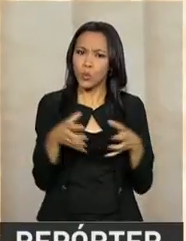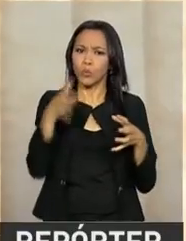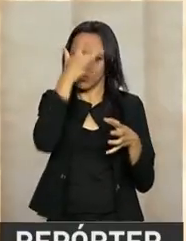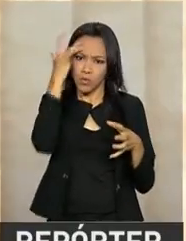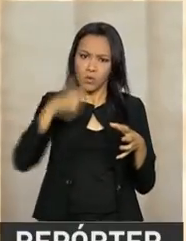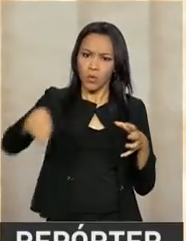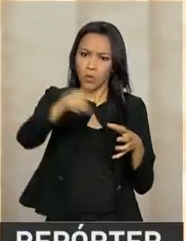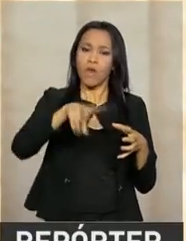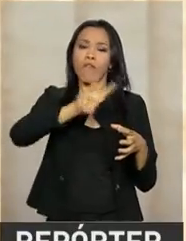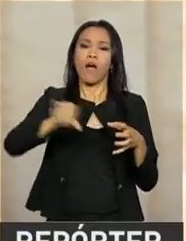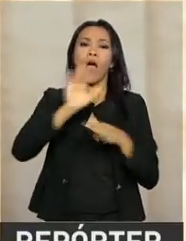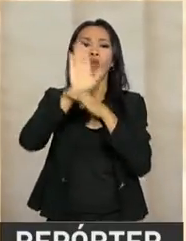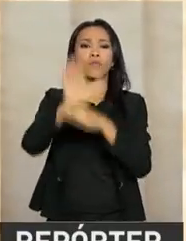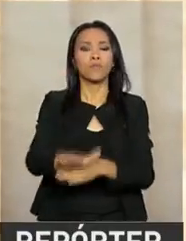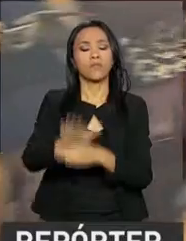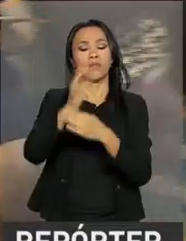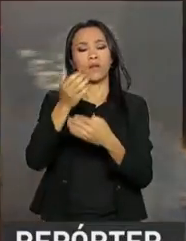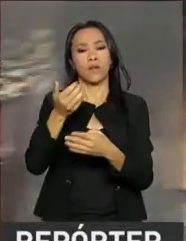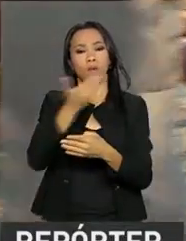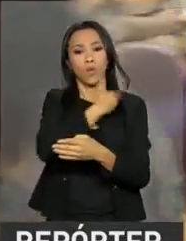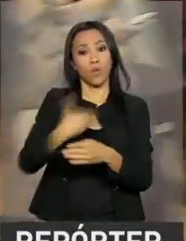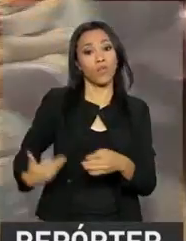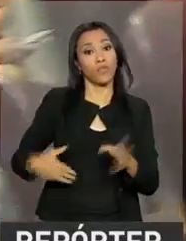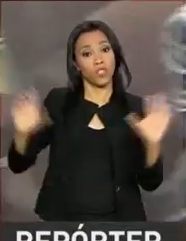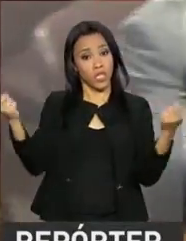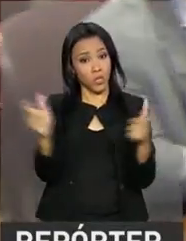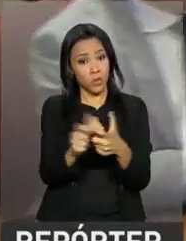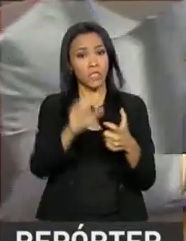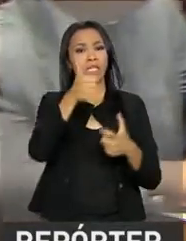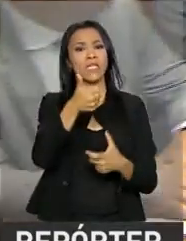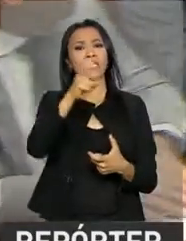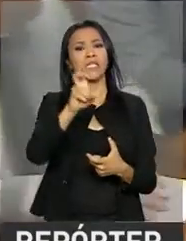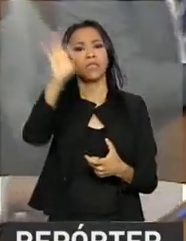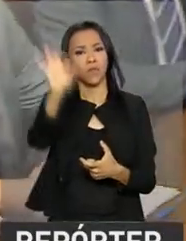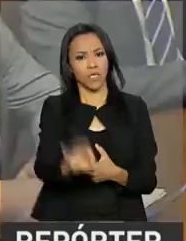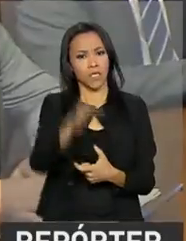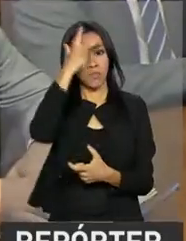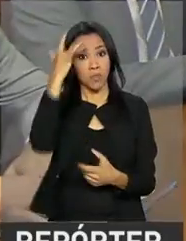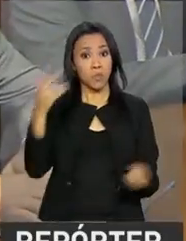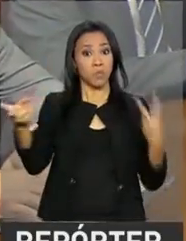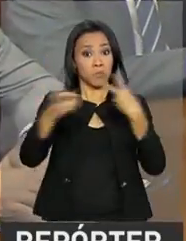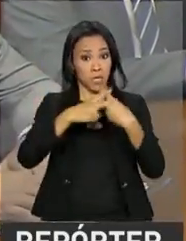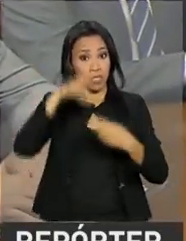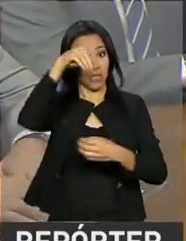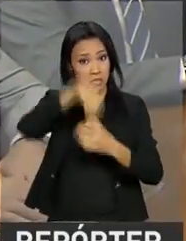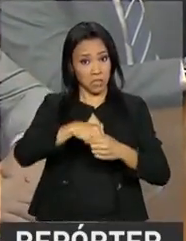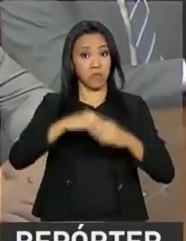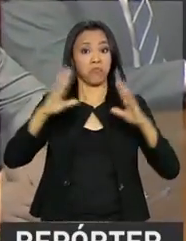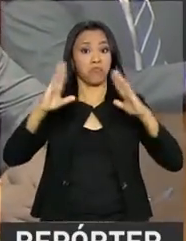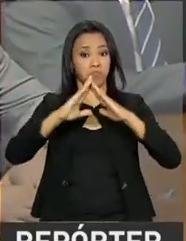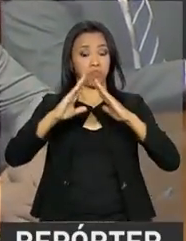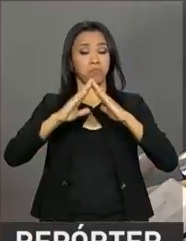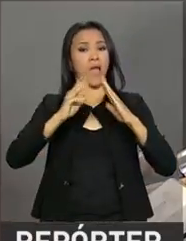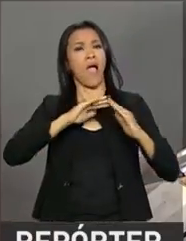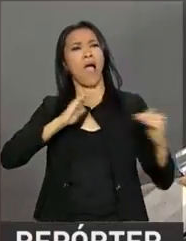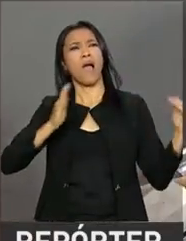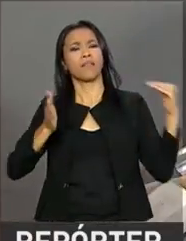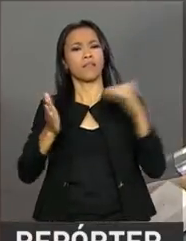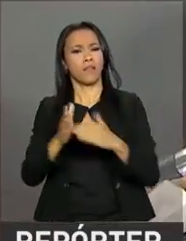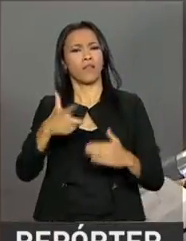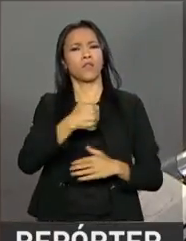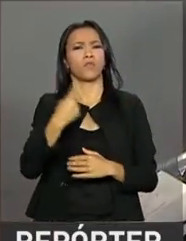vai ajudar o governo a chegar à meta de reduzir em quinze por cento a população carcerária do país até 2018